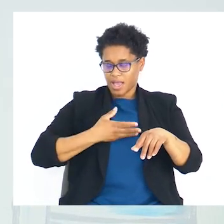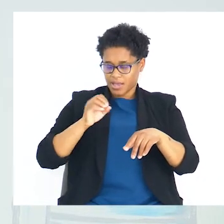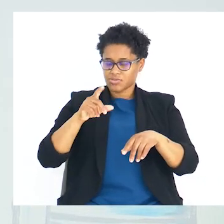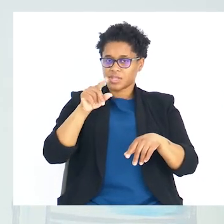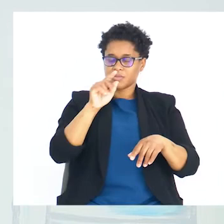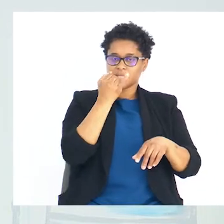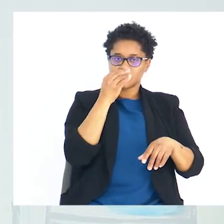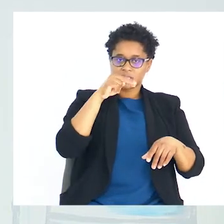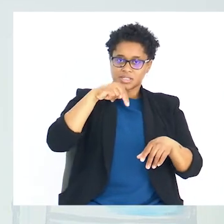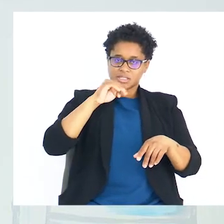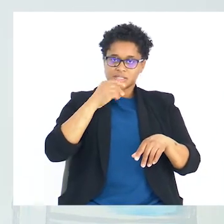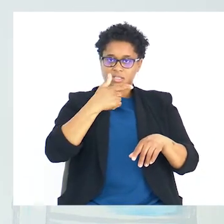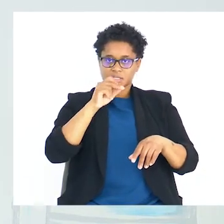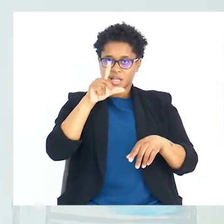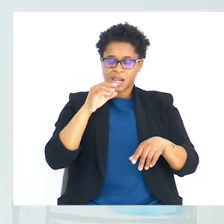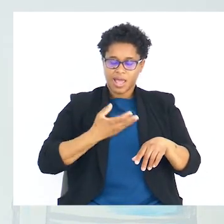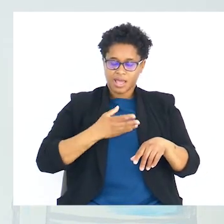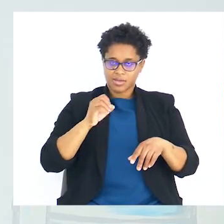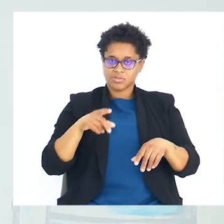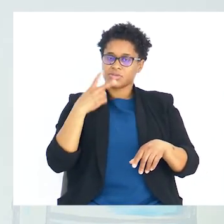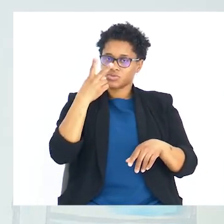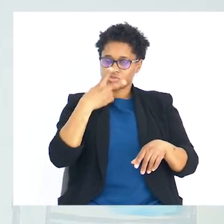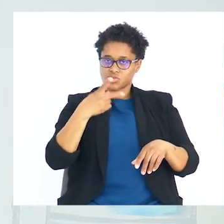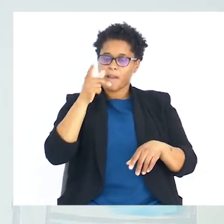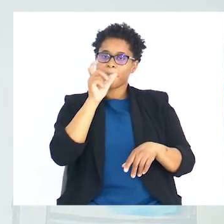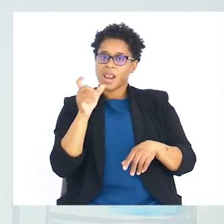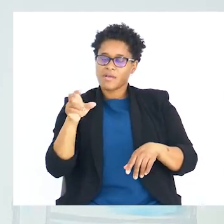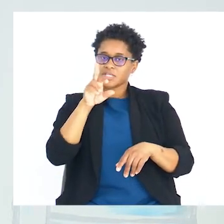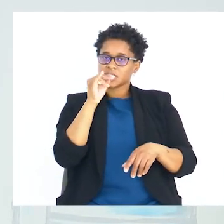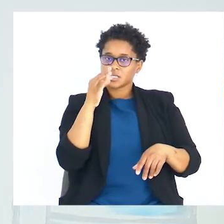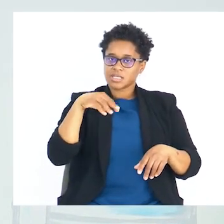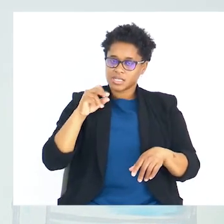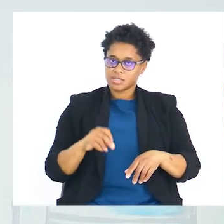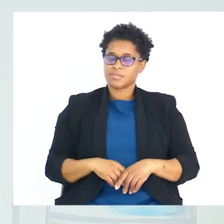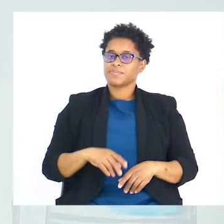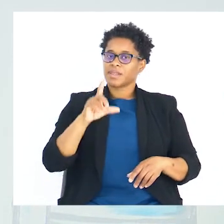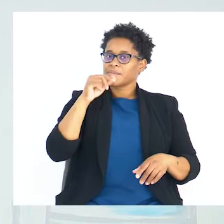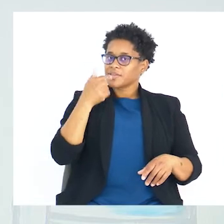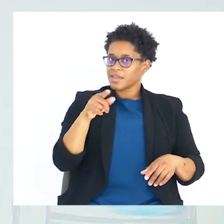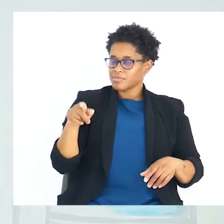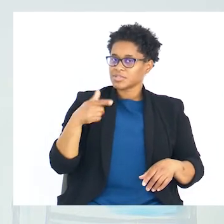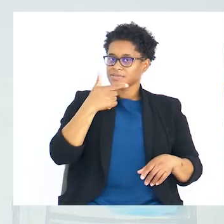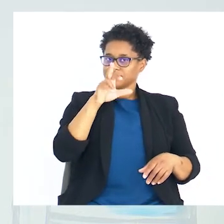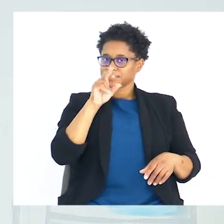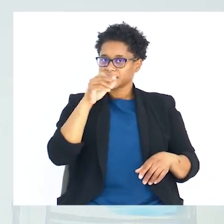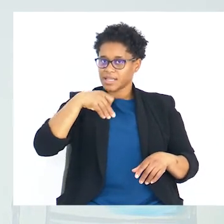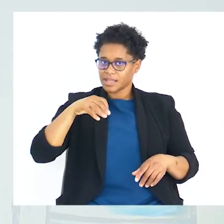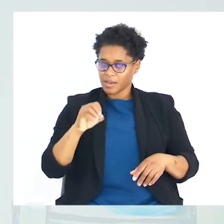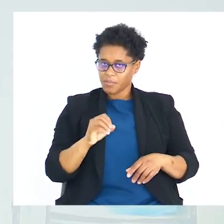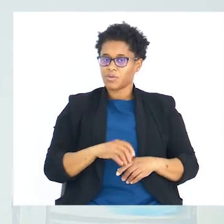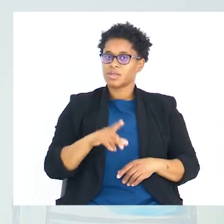aqui instalado e açapado. São palavras que rimam. Temos também trapo